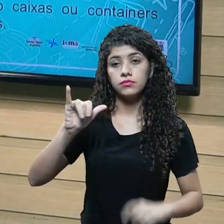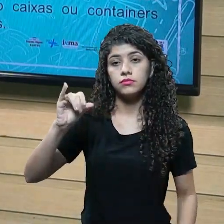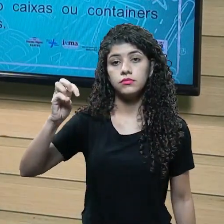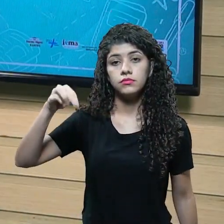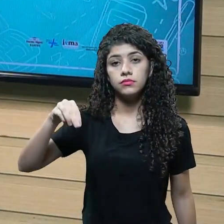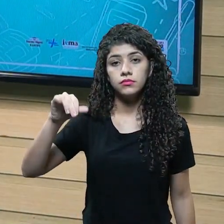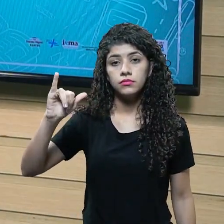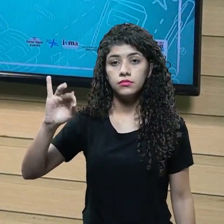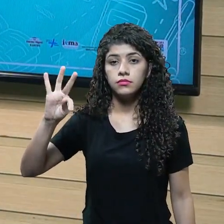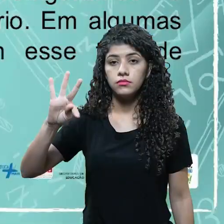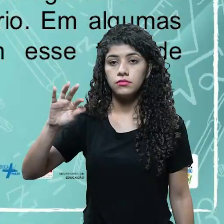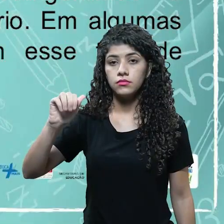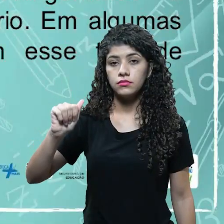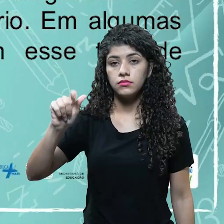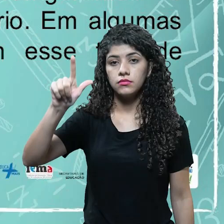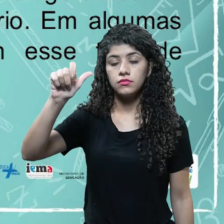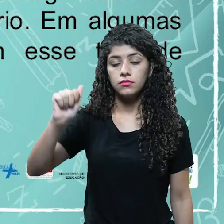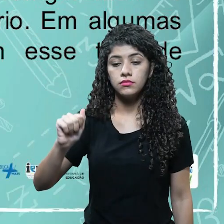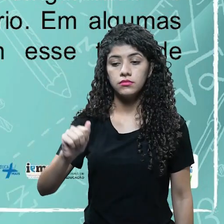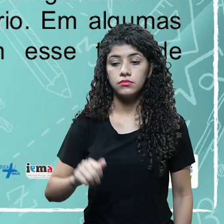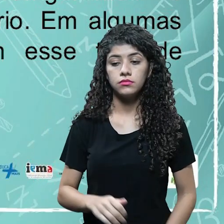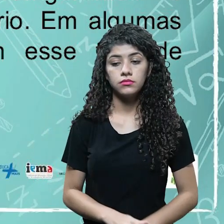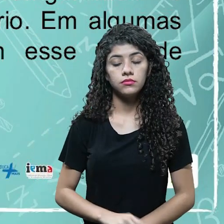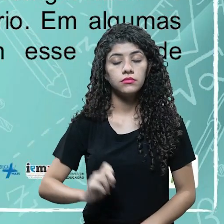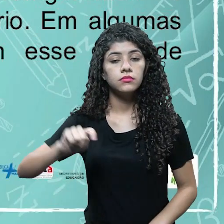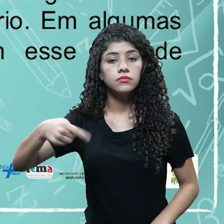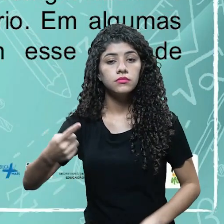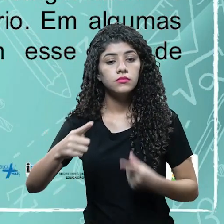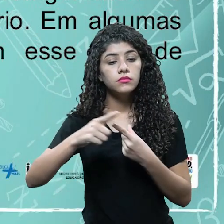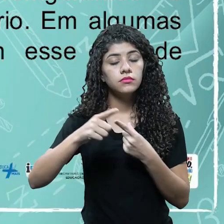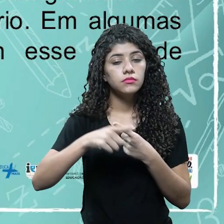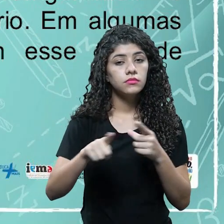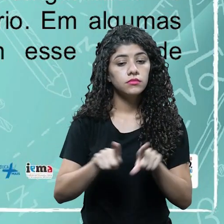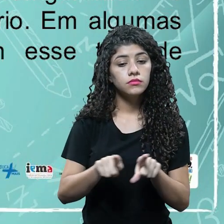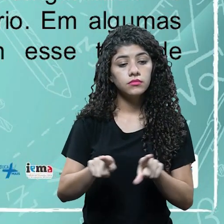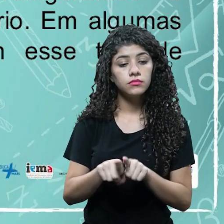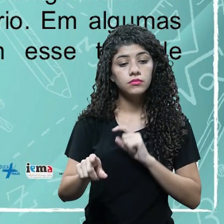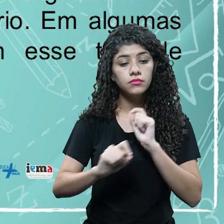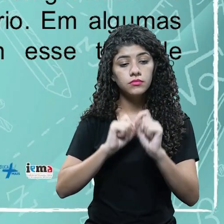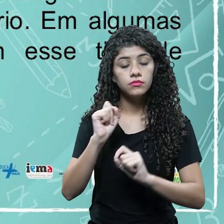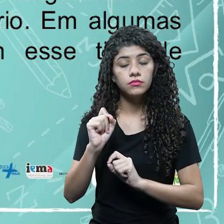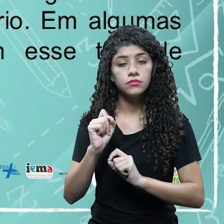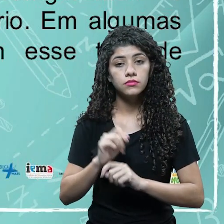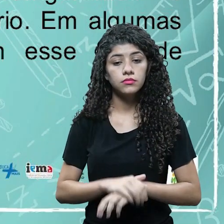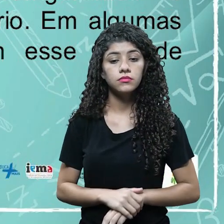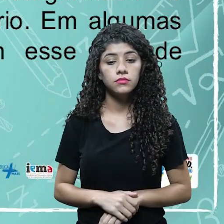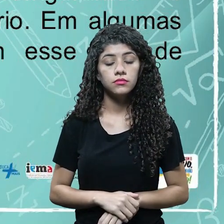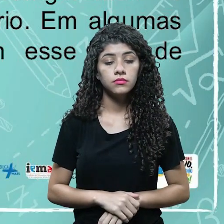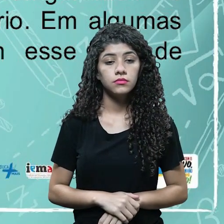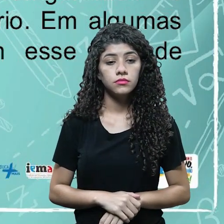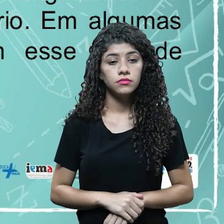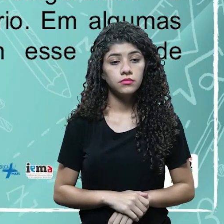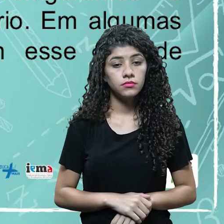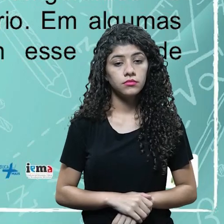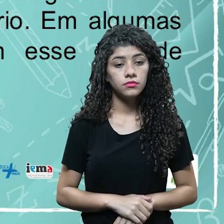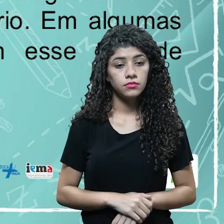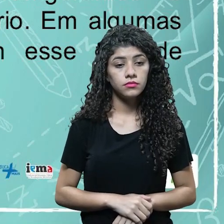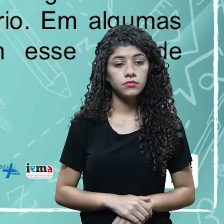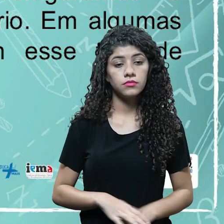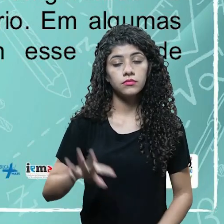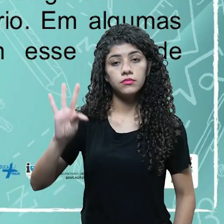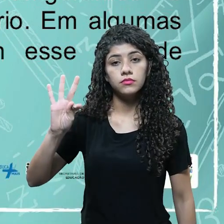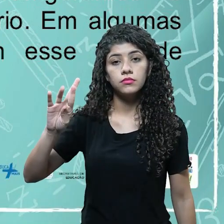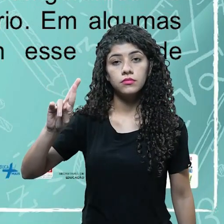primeiro exemplo. Outro tipo da função limitada que nós vamos ver agora, ó, são chamados truck jobber, tá?